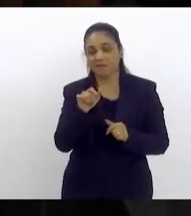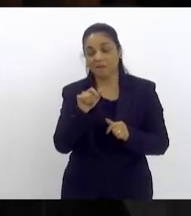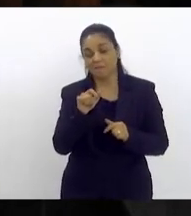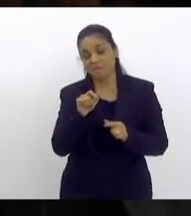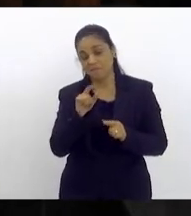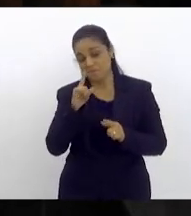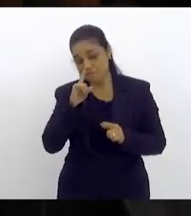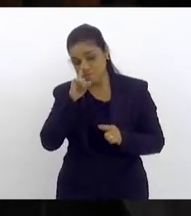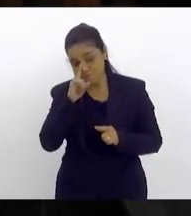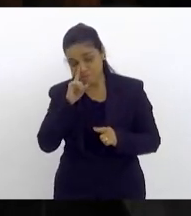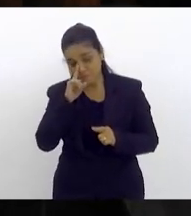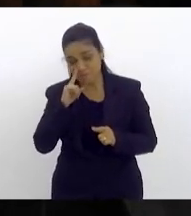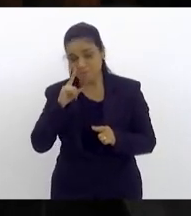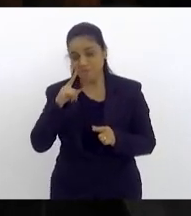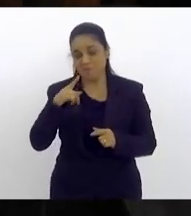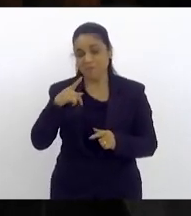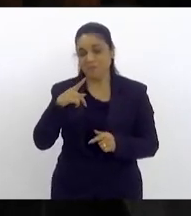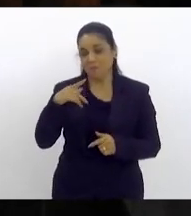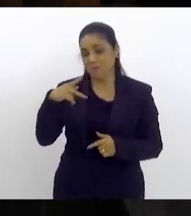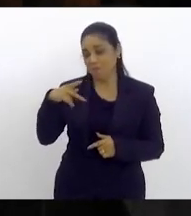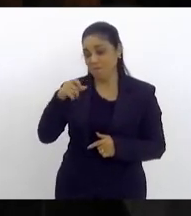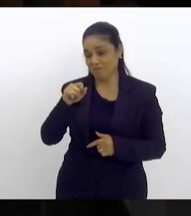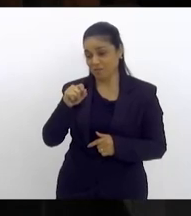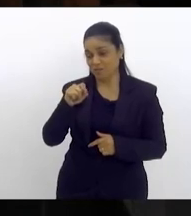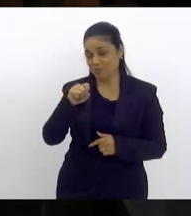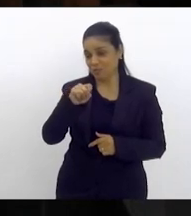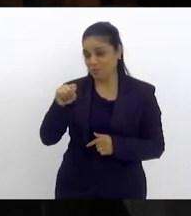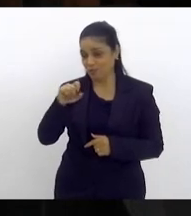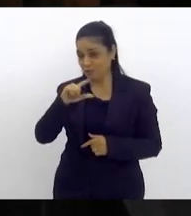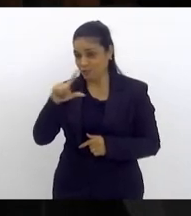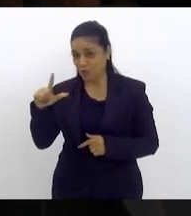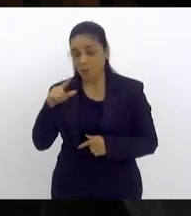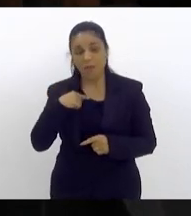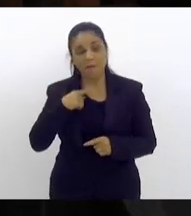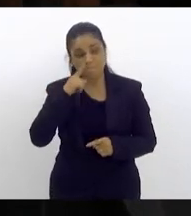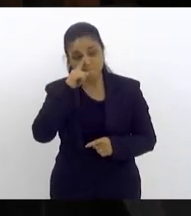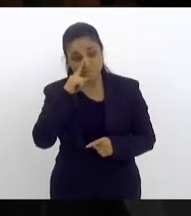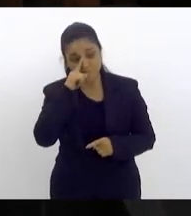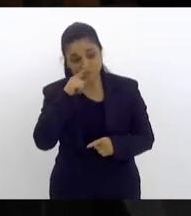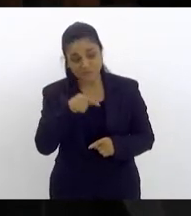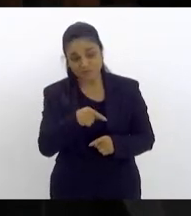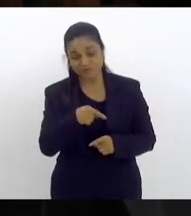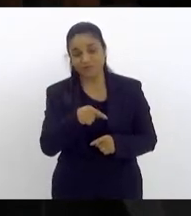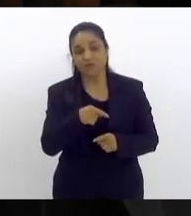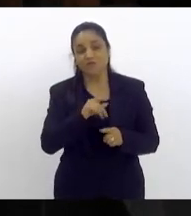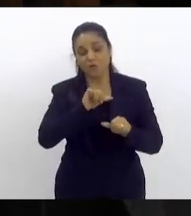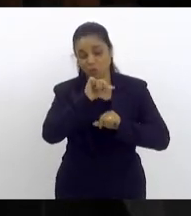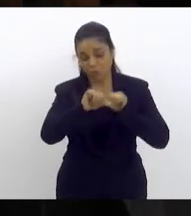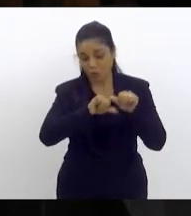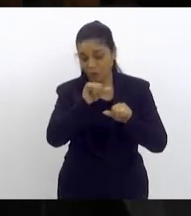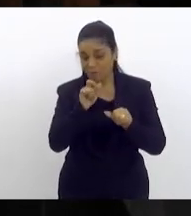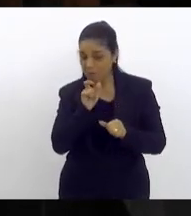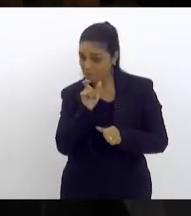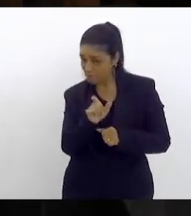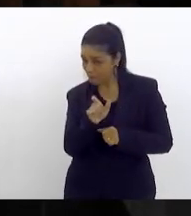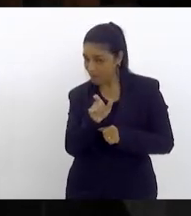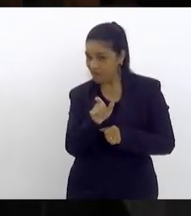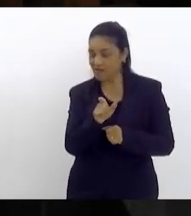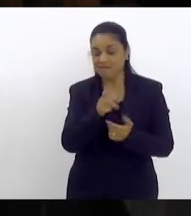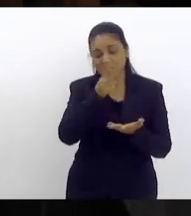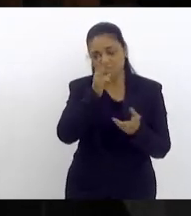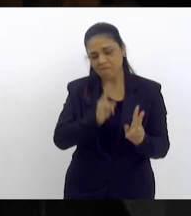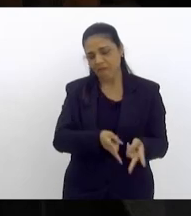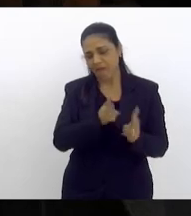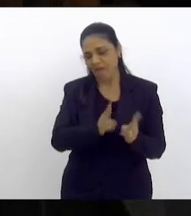perigosa mas são todos Canoas do mesmo pau é a mesma coisa é